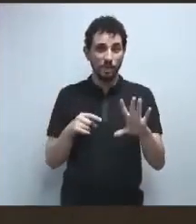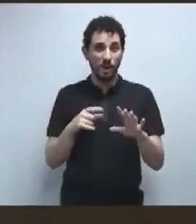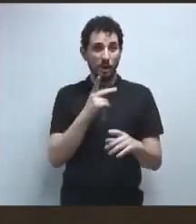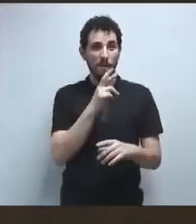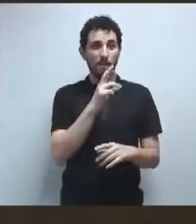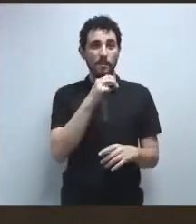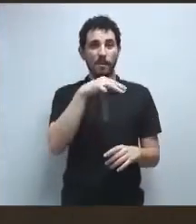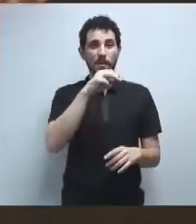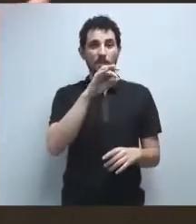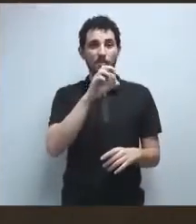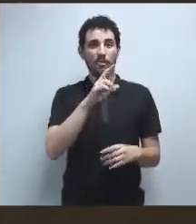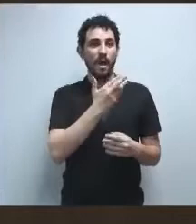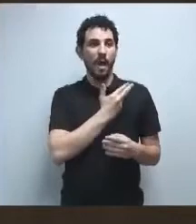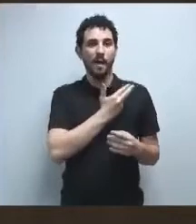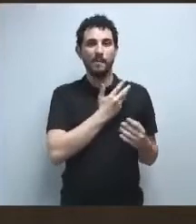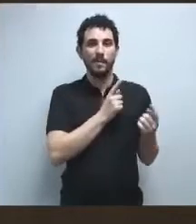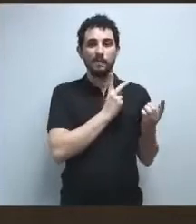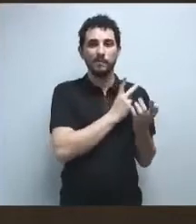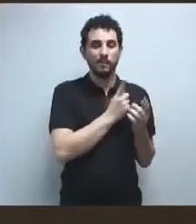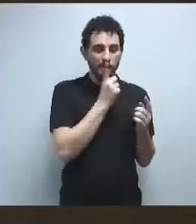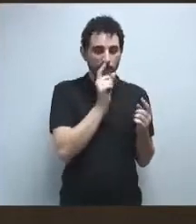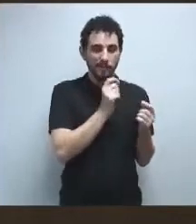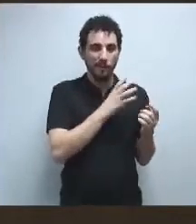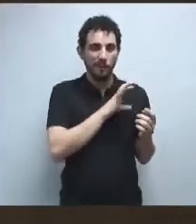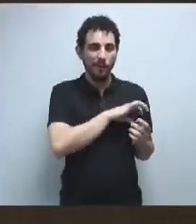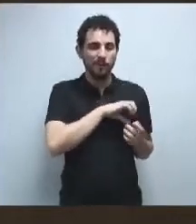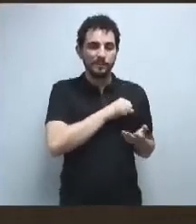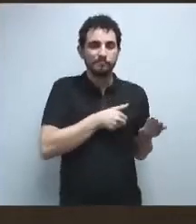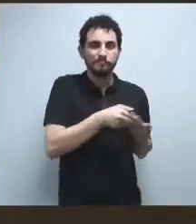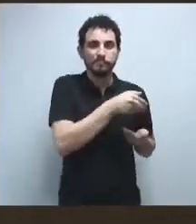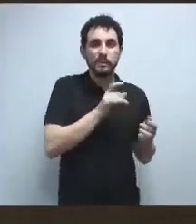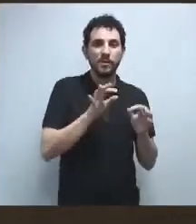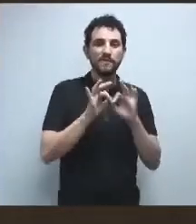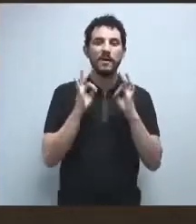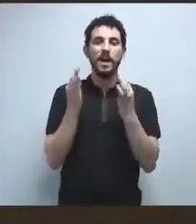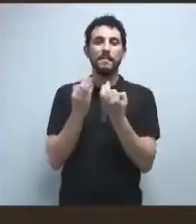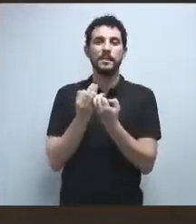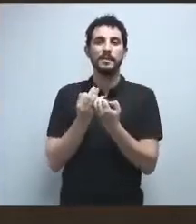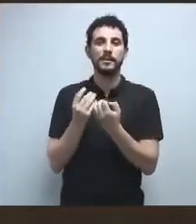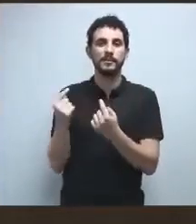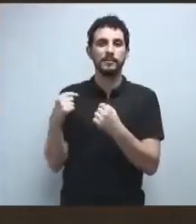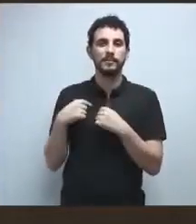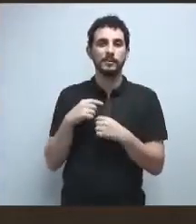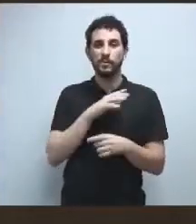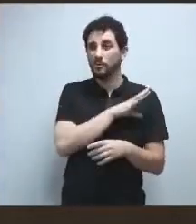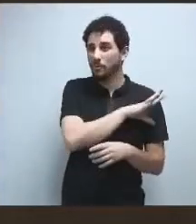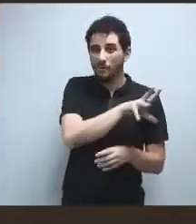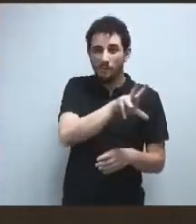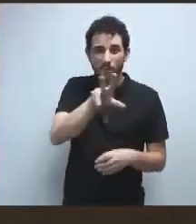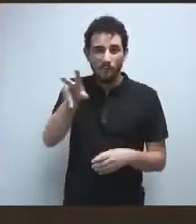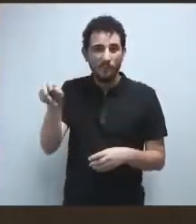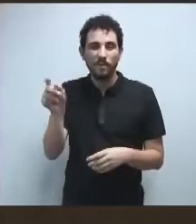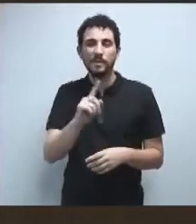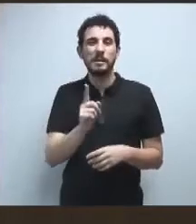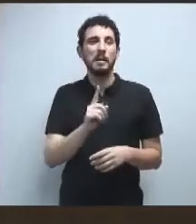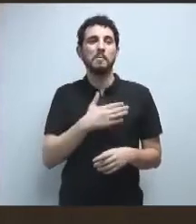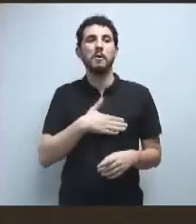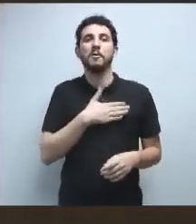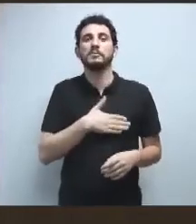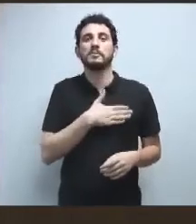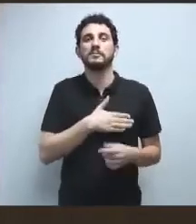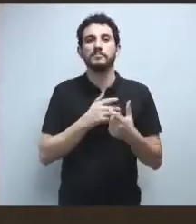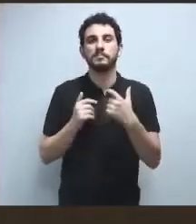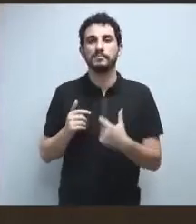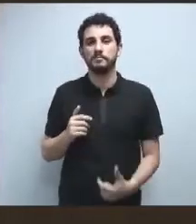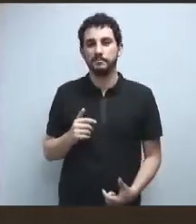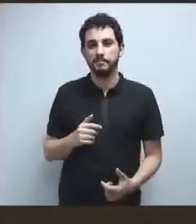família do promotor não era unânime porque tinha o problema ainda minha filha que é médica